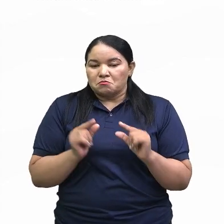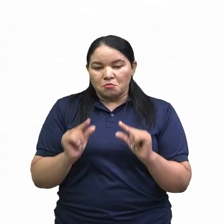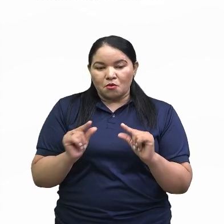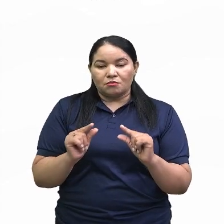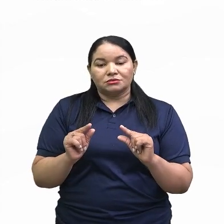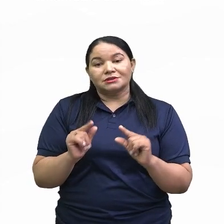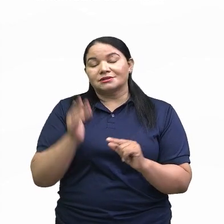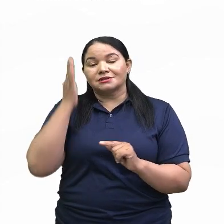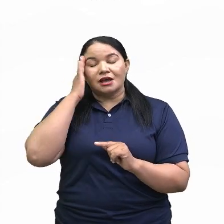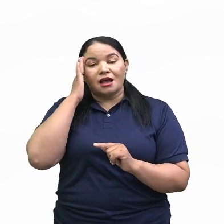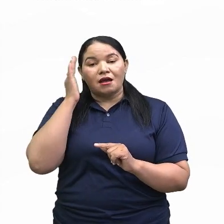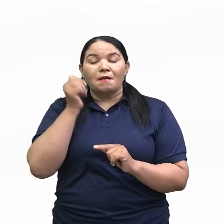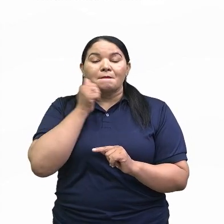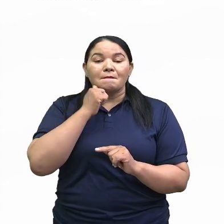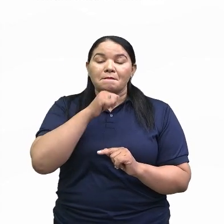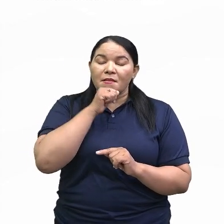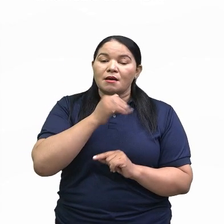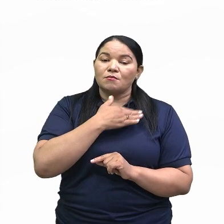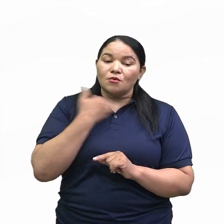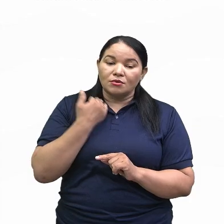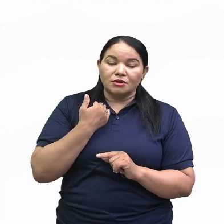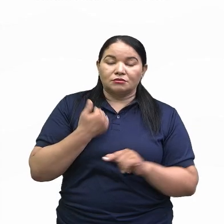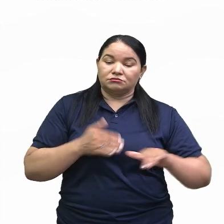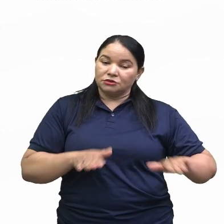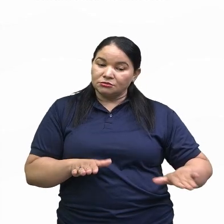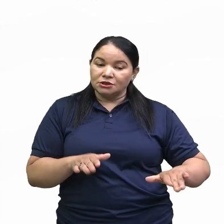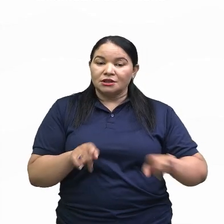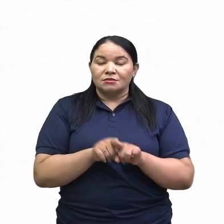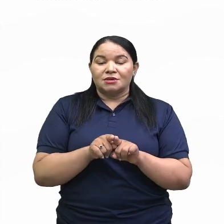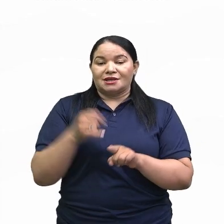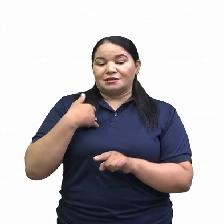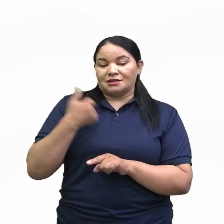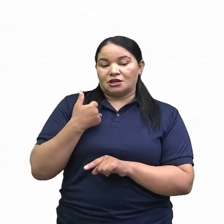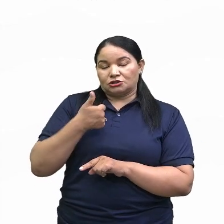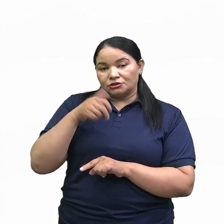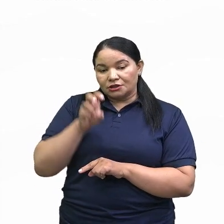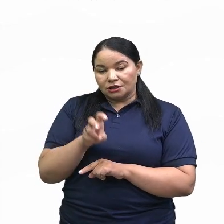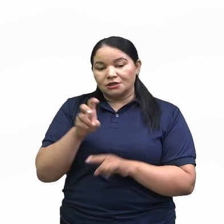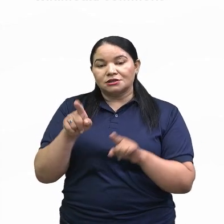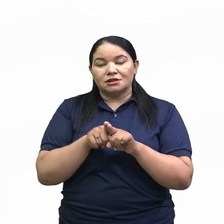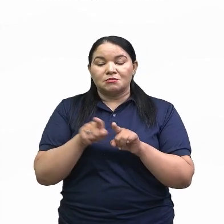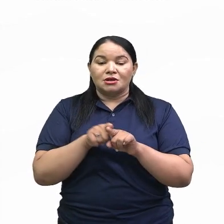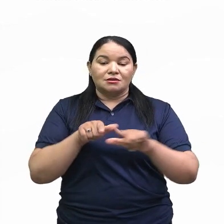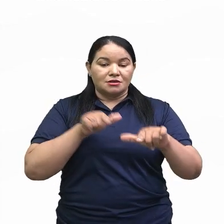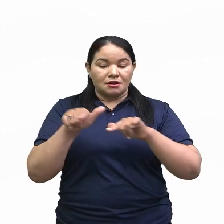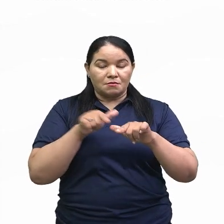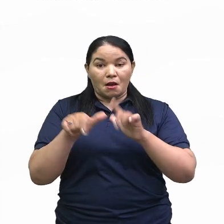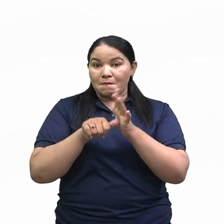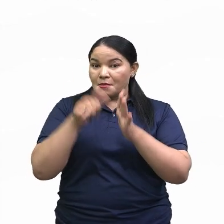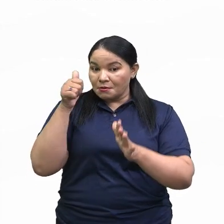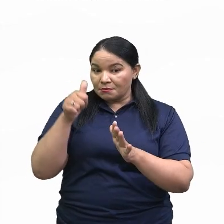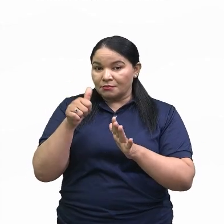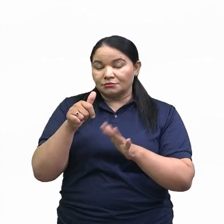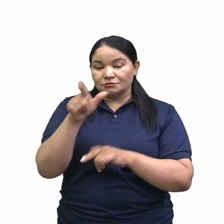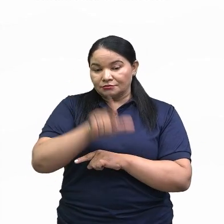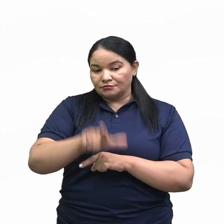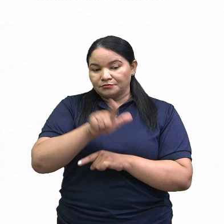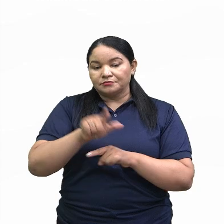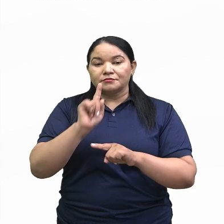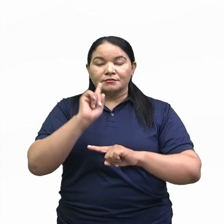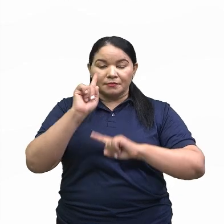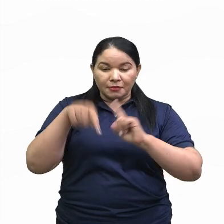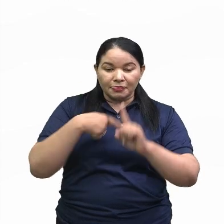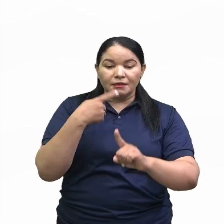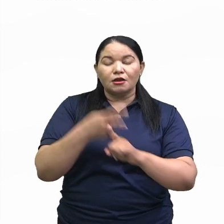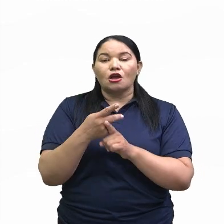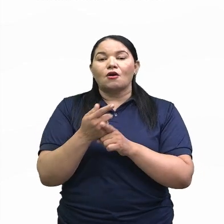que perdeu sua mãe muito cedo e com 15 anos publicou seu primeiro trabalho literário. Depois começou a trabalhar